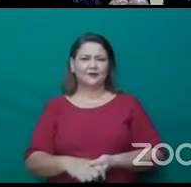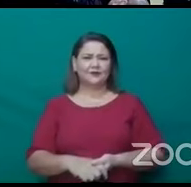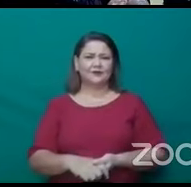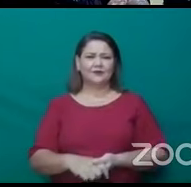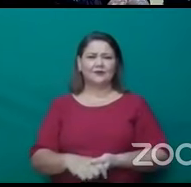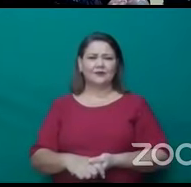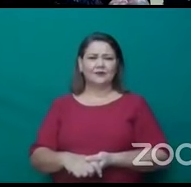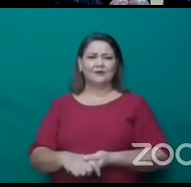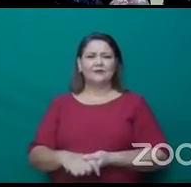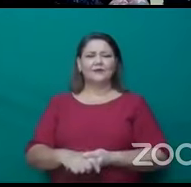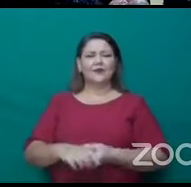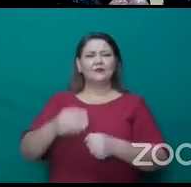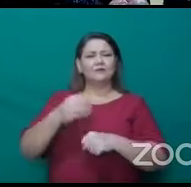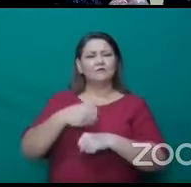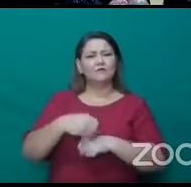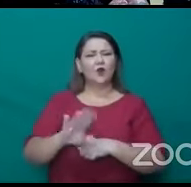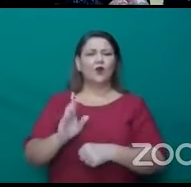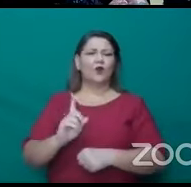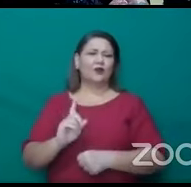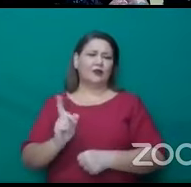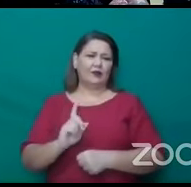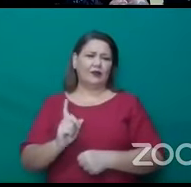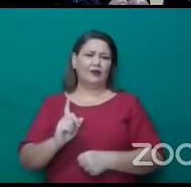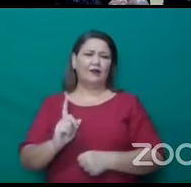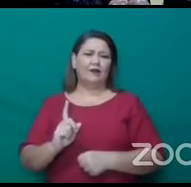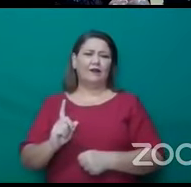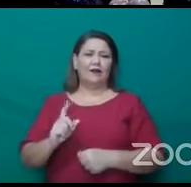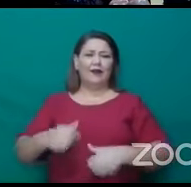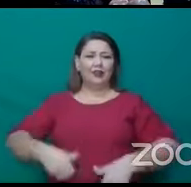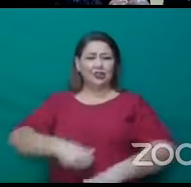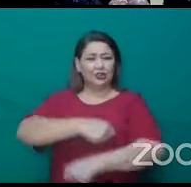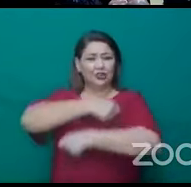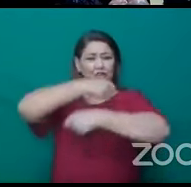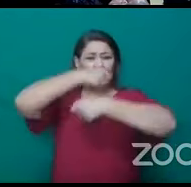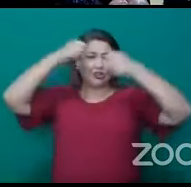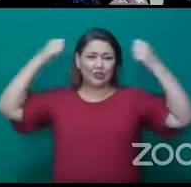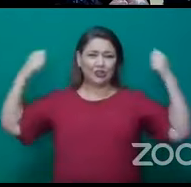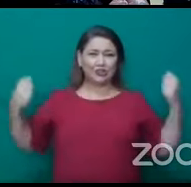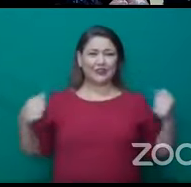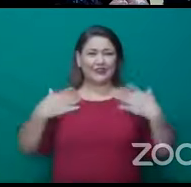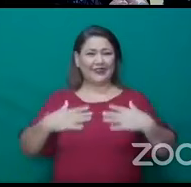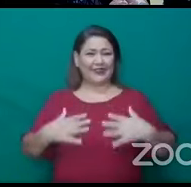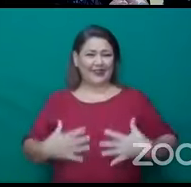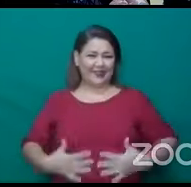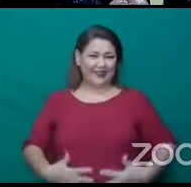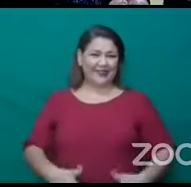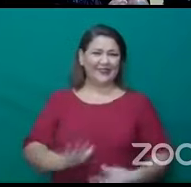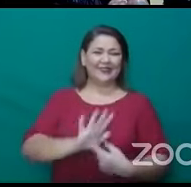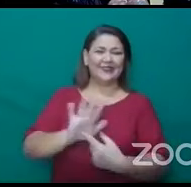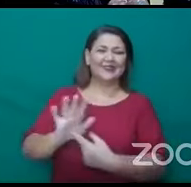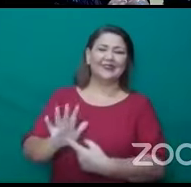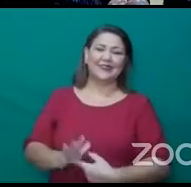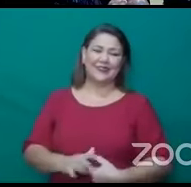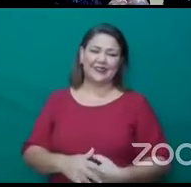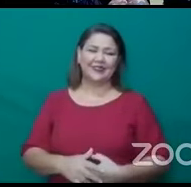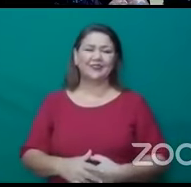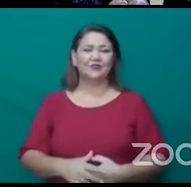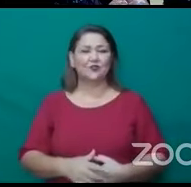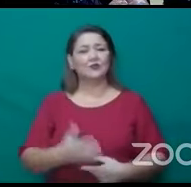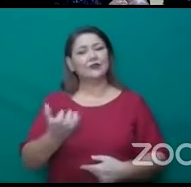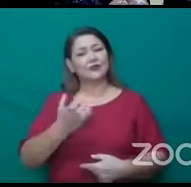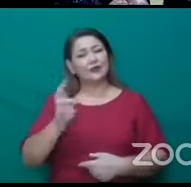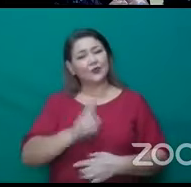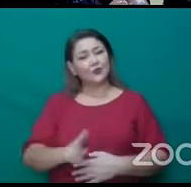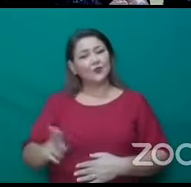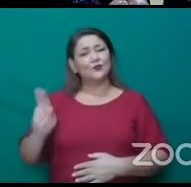falar spoiler, tem um personagem que tira a camisa, aí já fica, ah, entendeu? Então, Isso aí aí a já. gente queria usar muito isso,